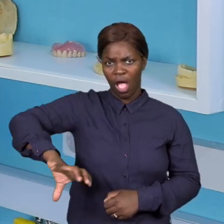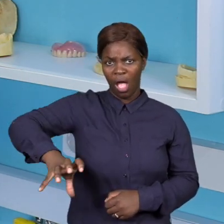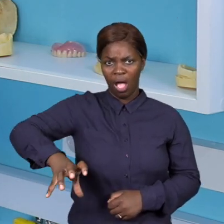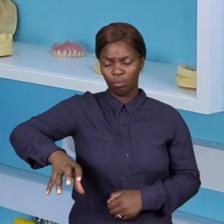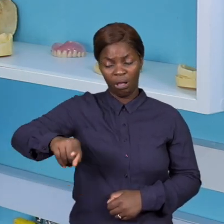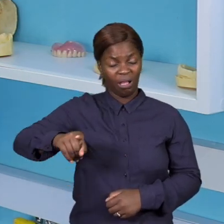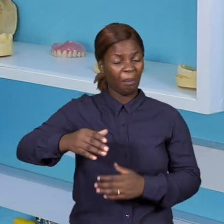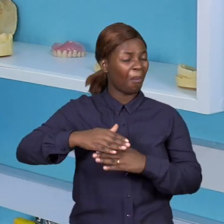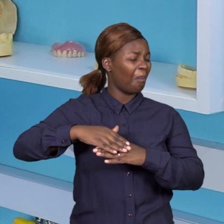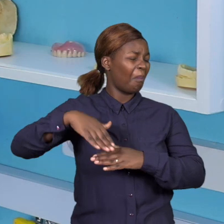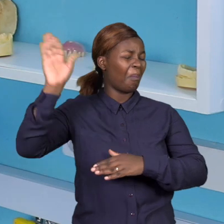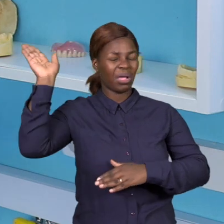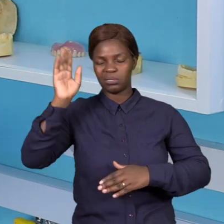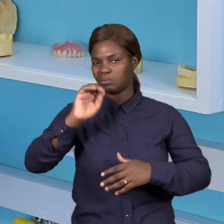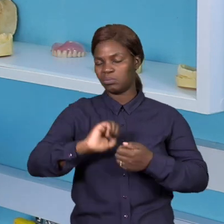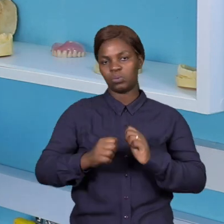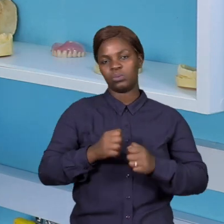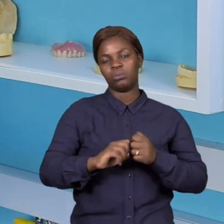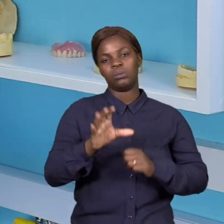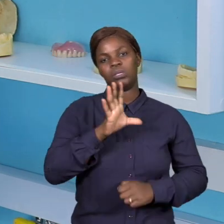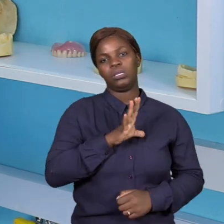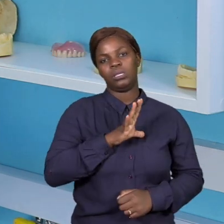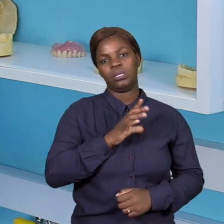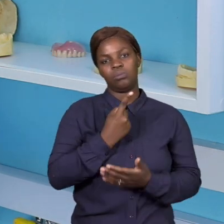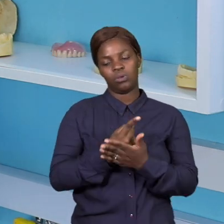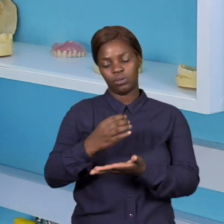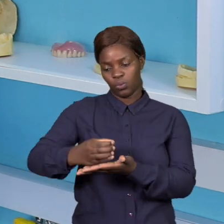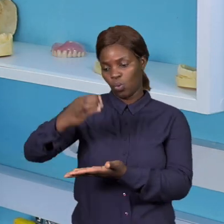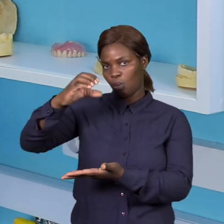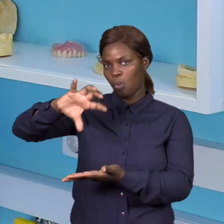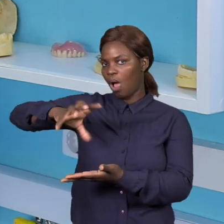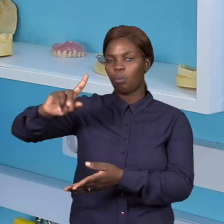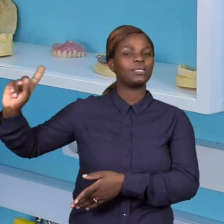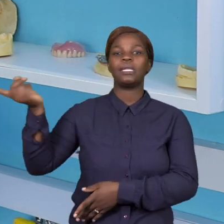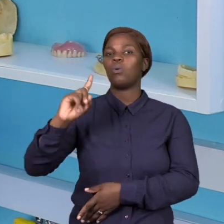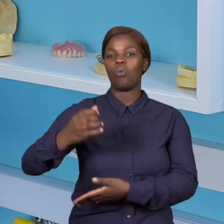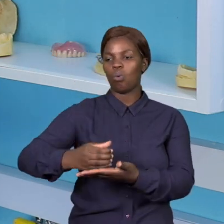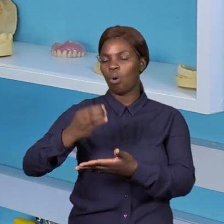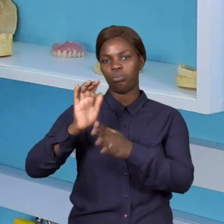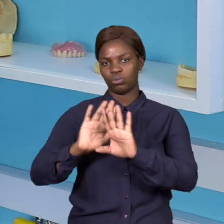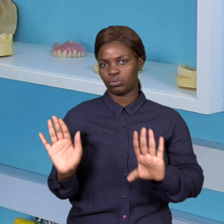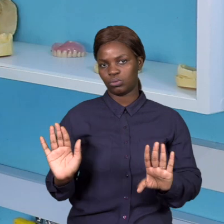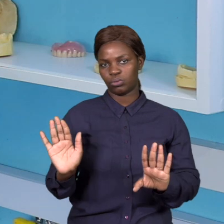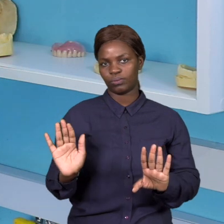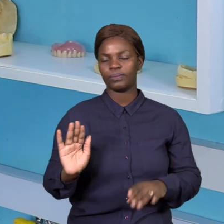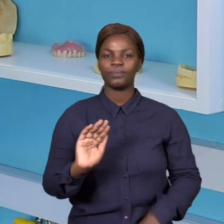não colocar dentro de um copo com água. Okay? Dentro disto, podemos